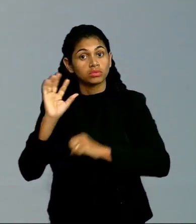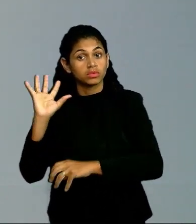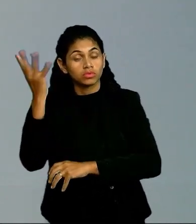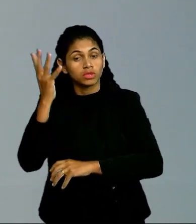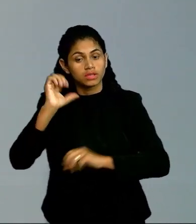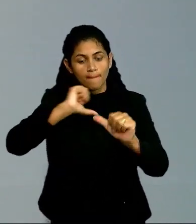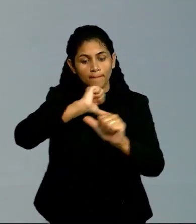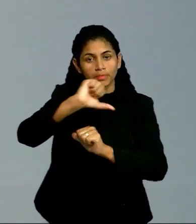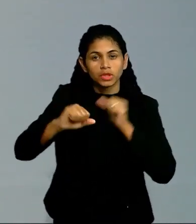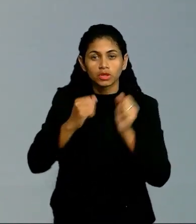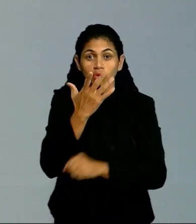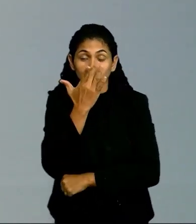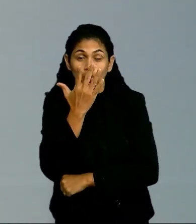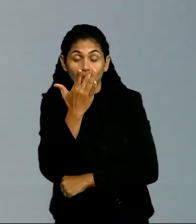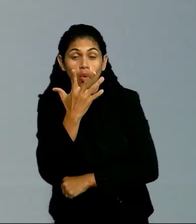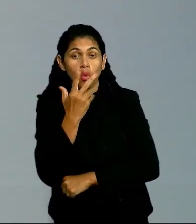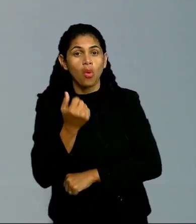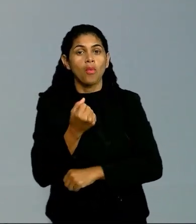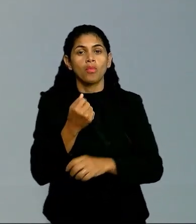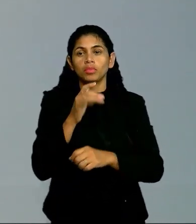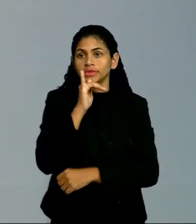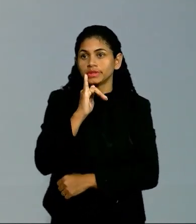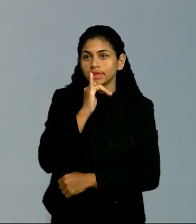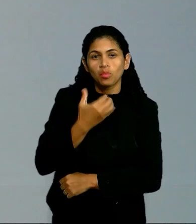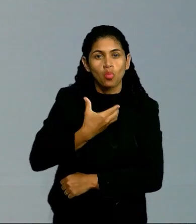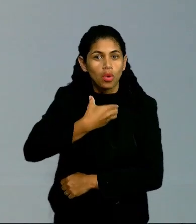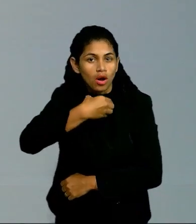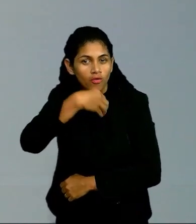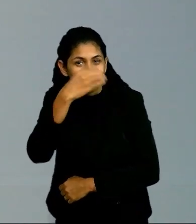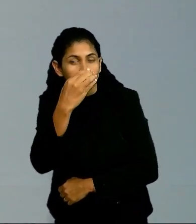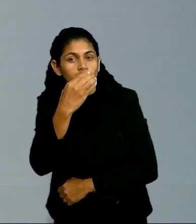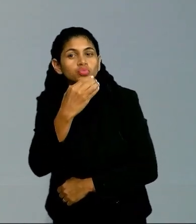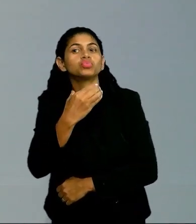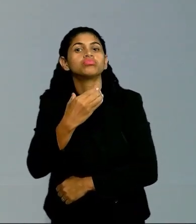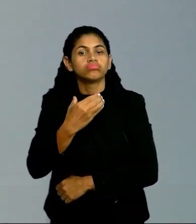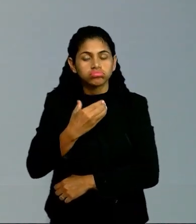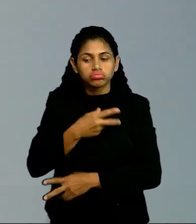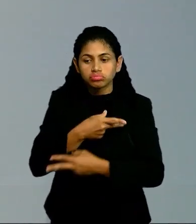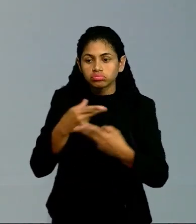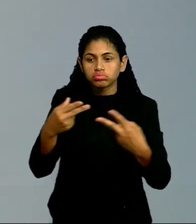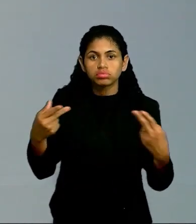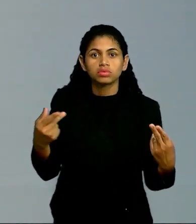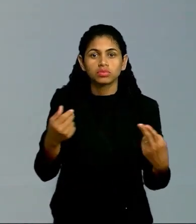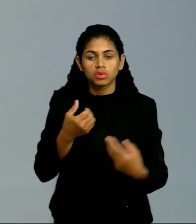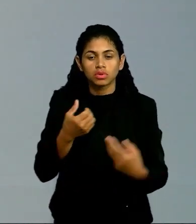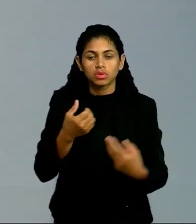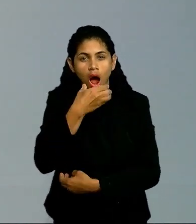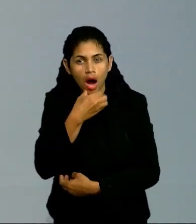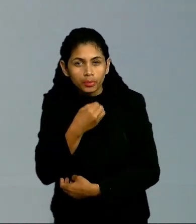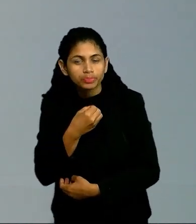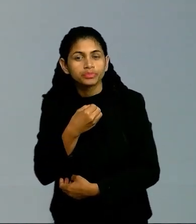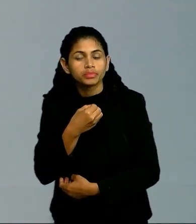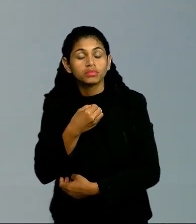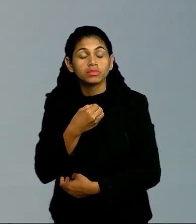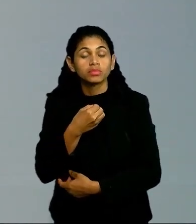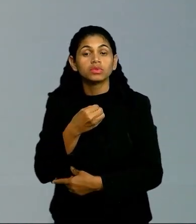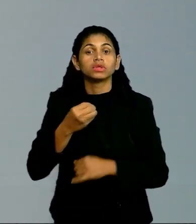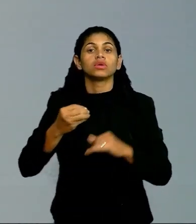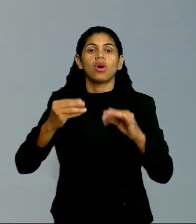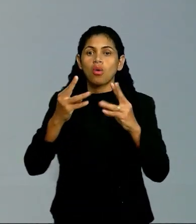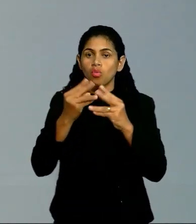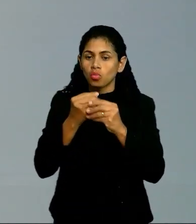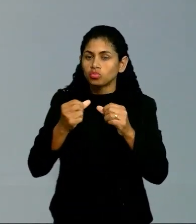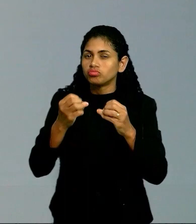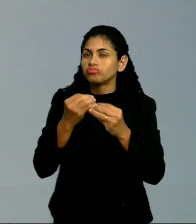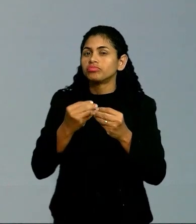o escurecimento de uma fruta vai evidenciar uma oxidação. Nesse caso, a oxidação aconteceu por